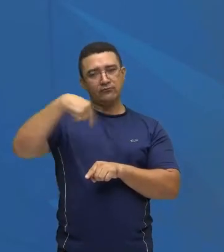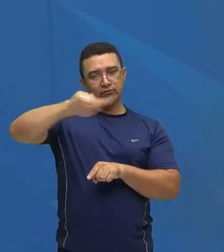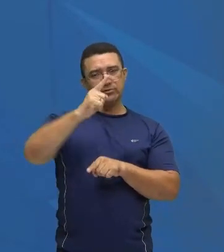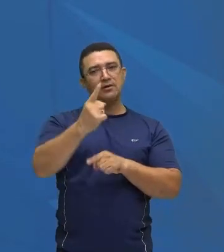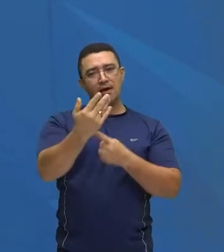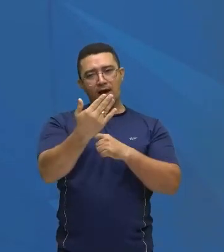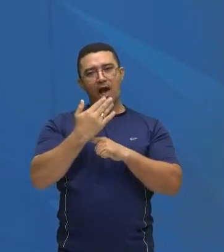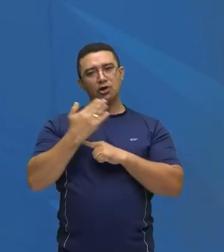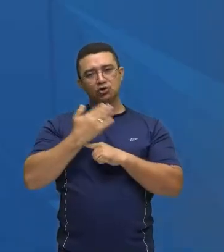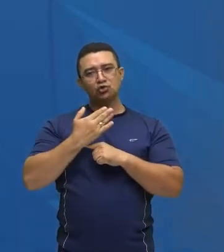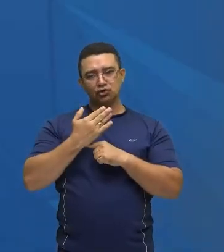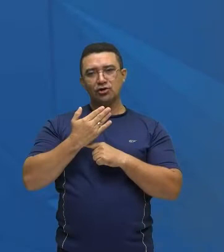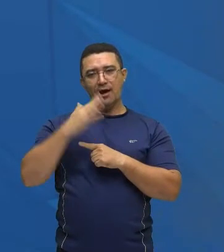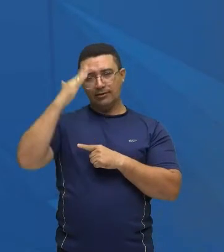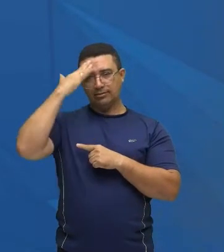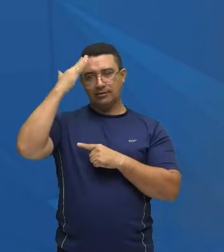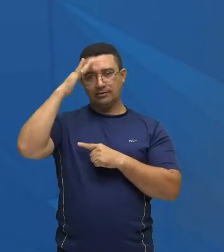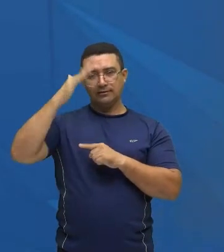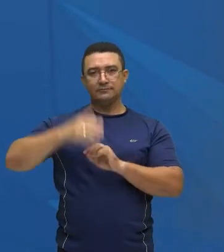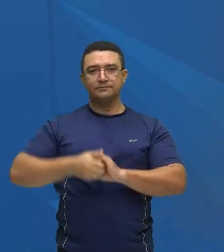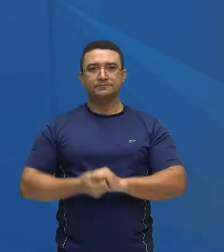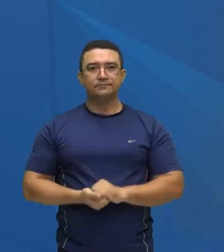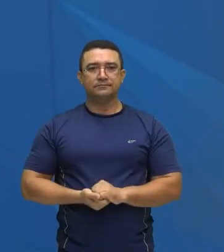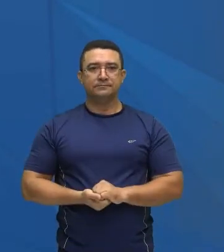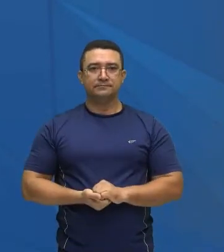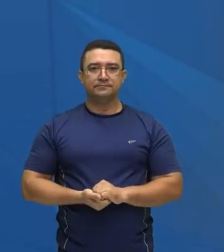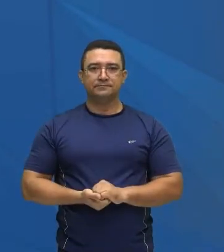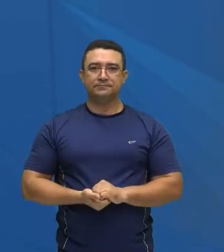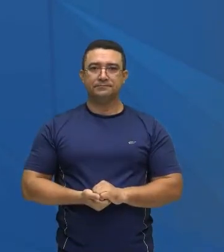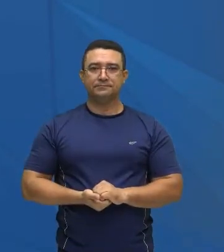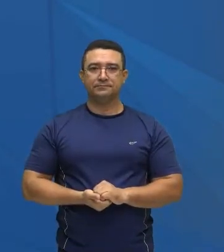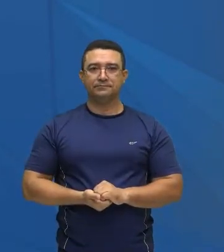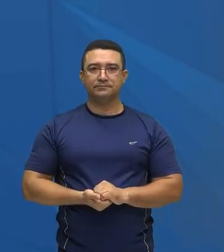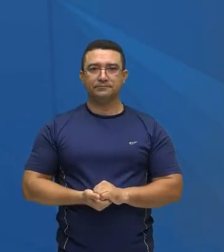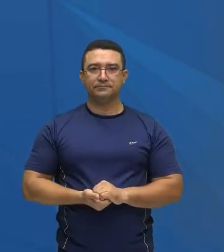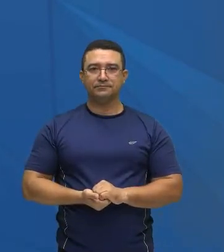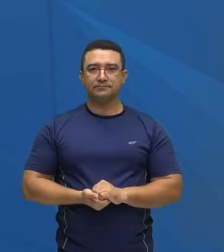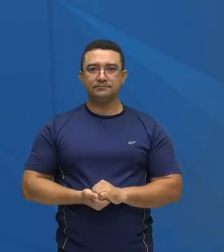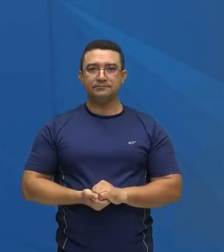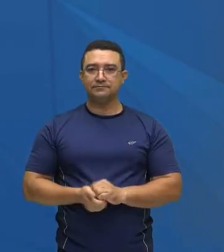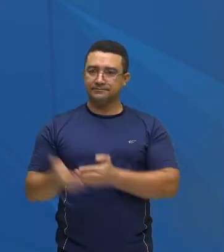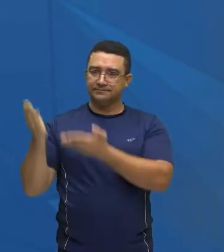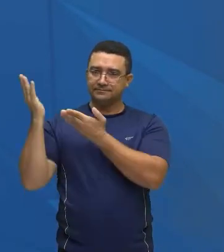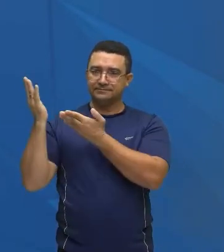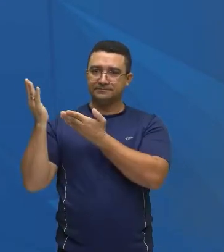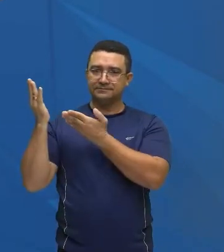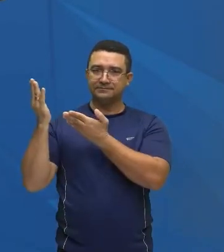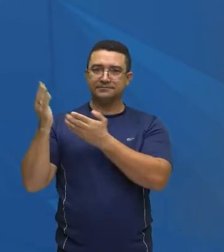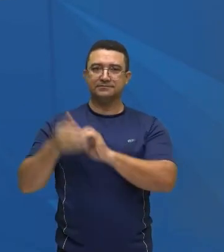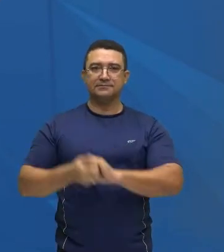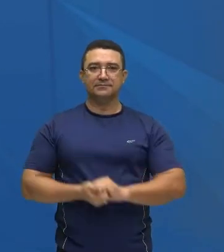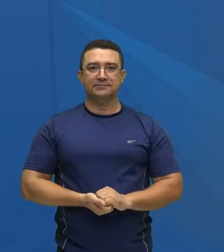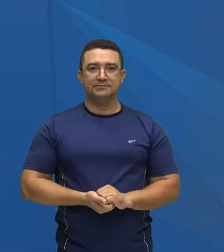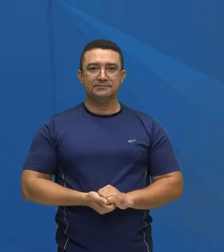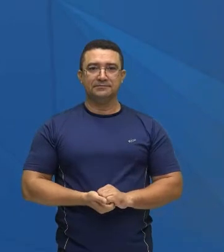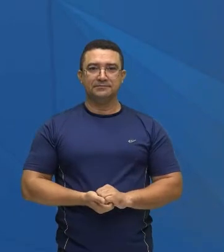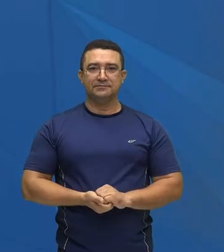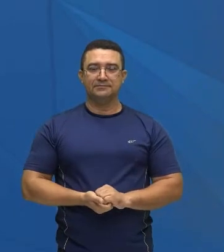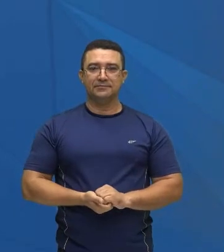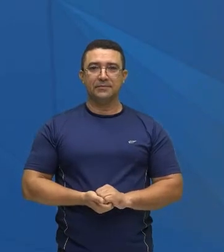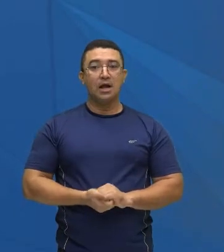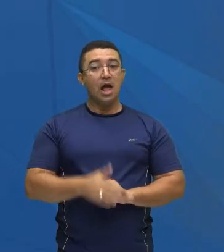a interpretá-los. Vamos lá? Para mais, esse aqui é polêmico, né? Esse aqui pode dar até briga. Olha